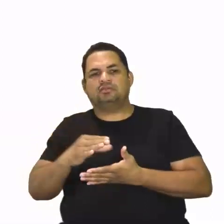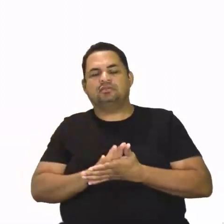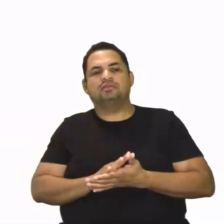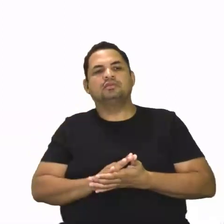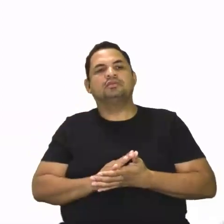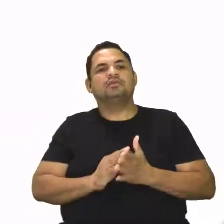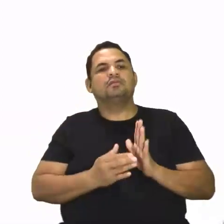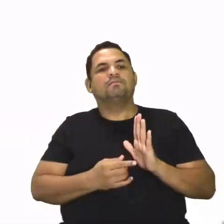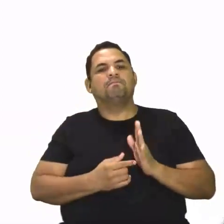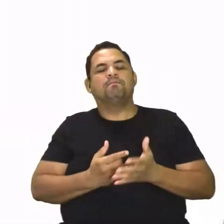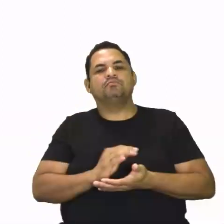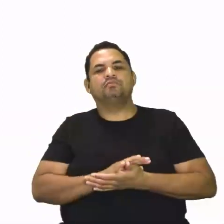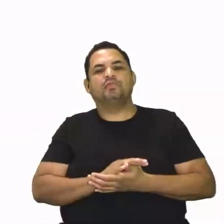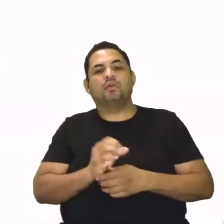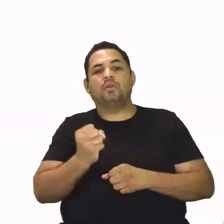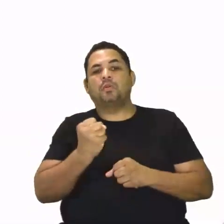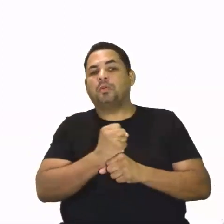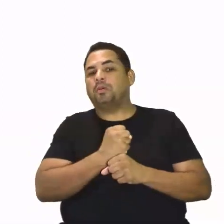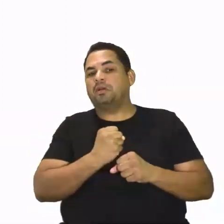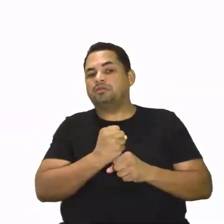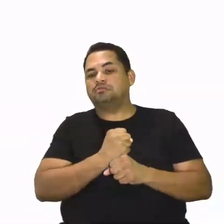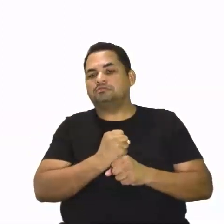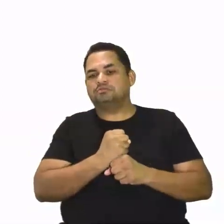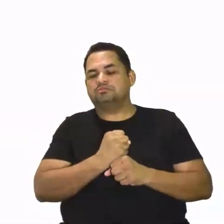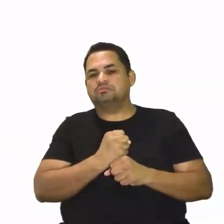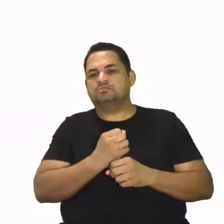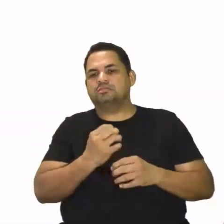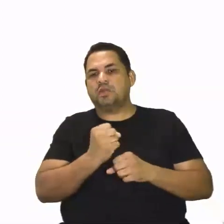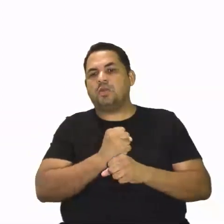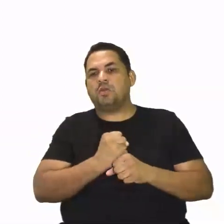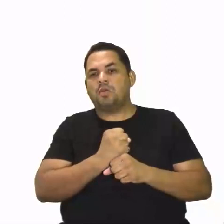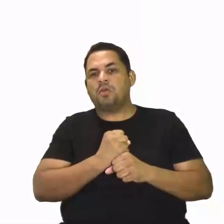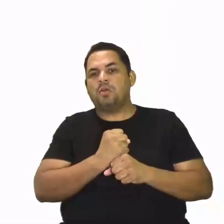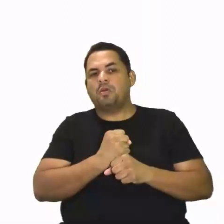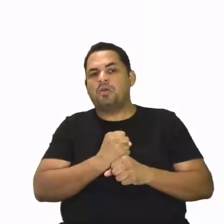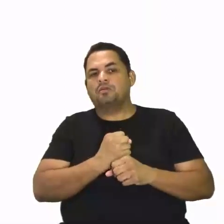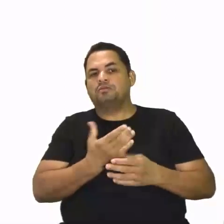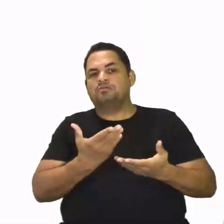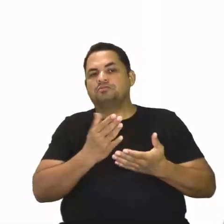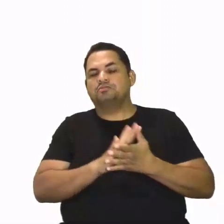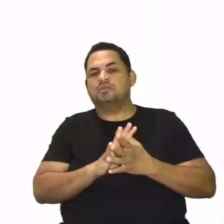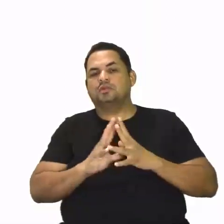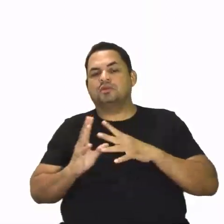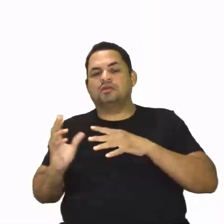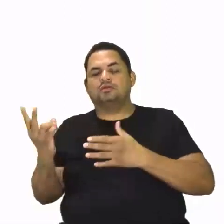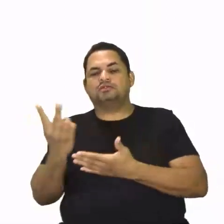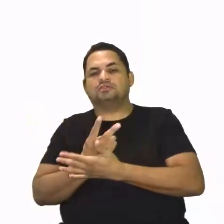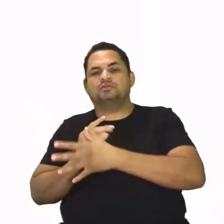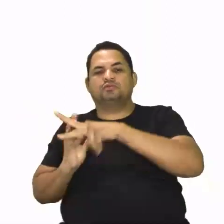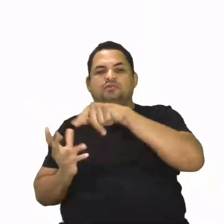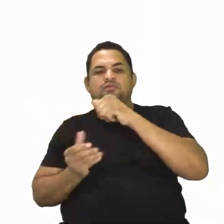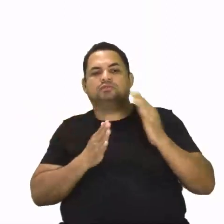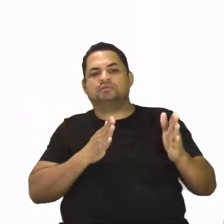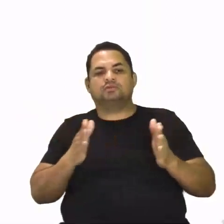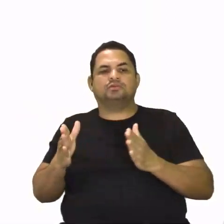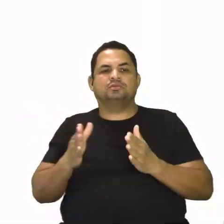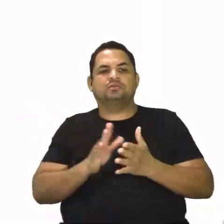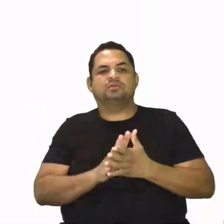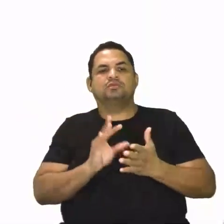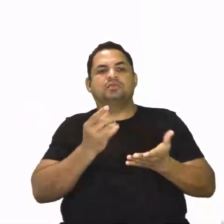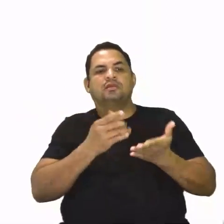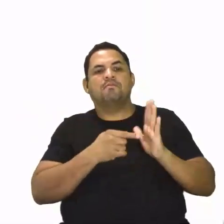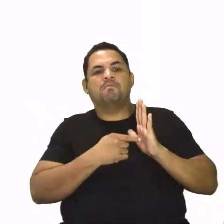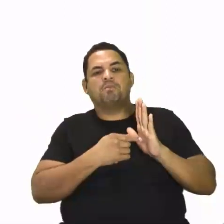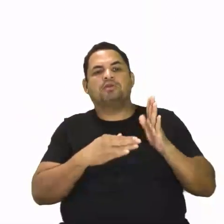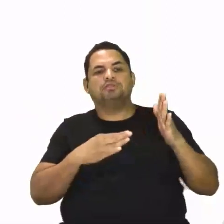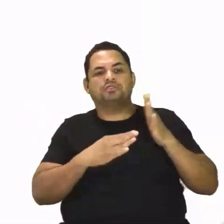29/9/1793. Olha o ano aqui. E o que está acontecendo no mundo nesse período? Fixa